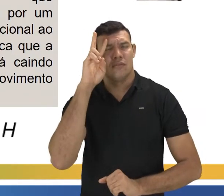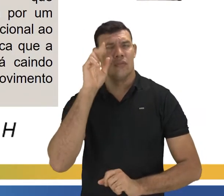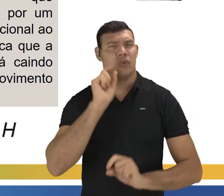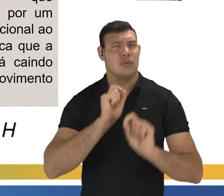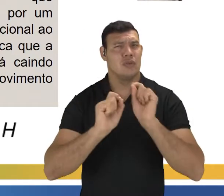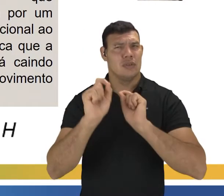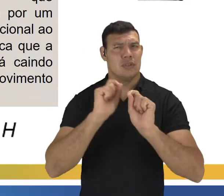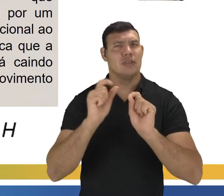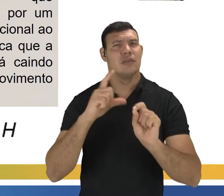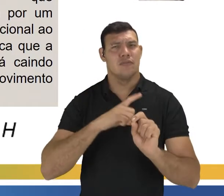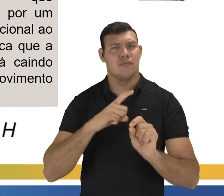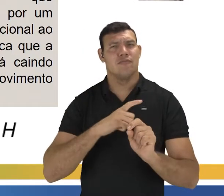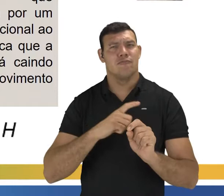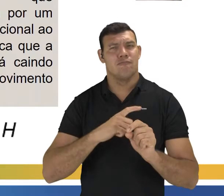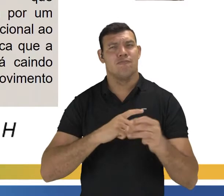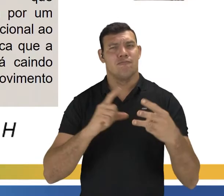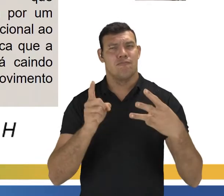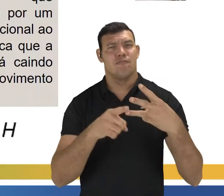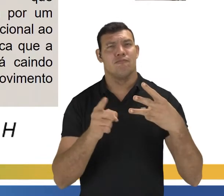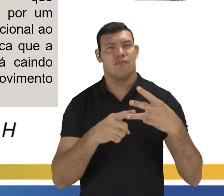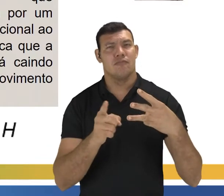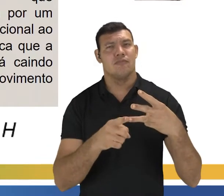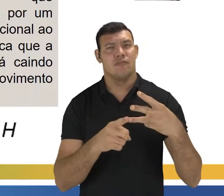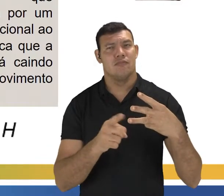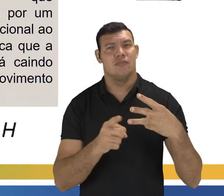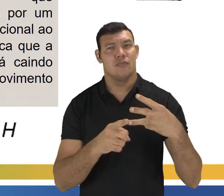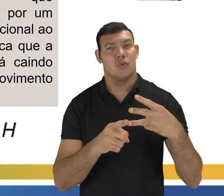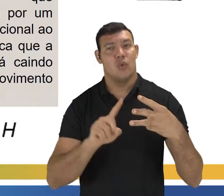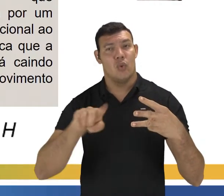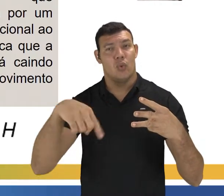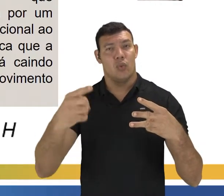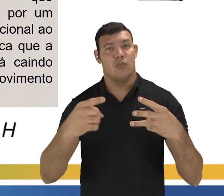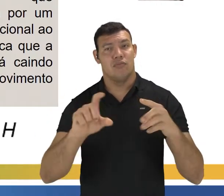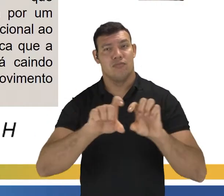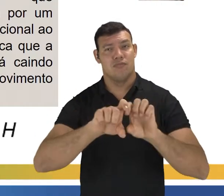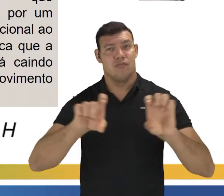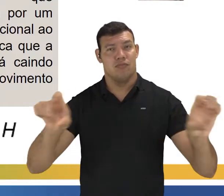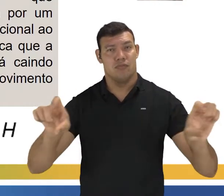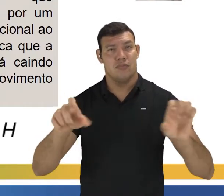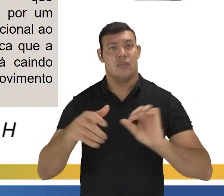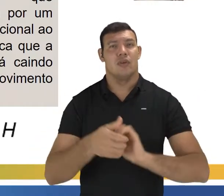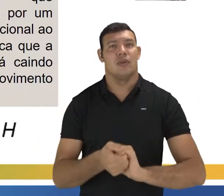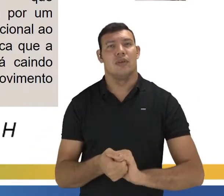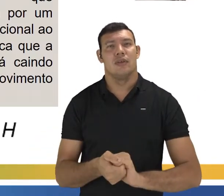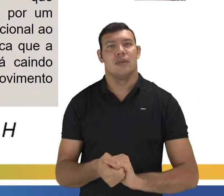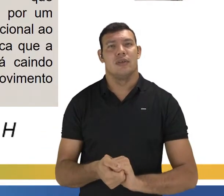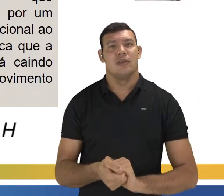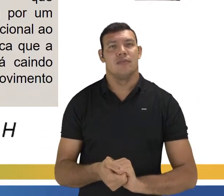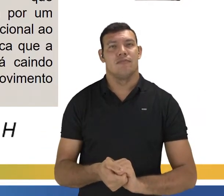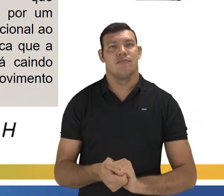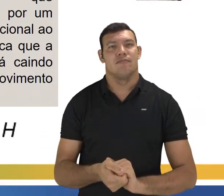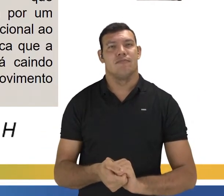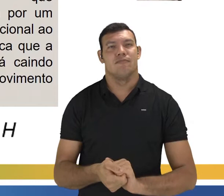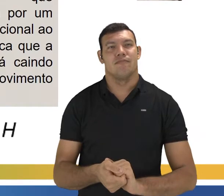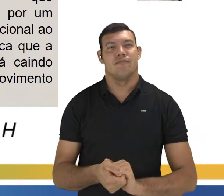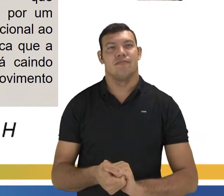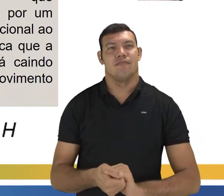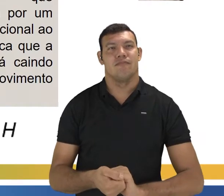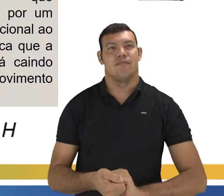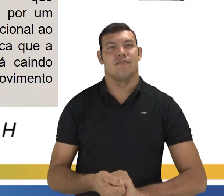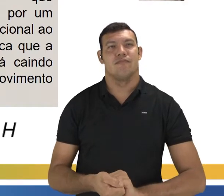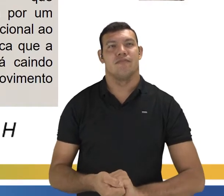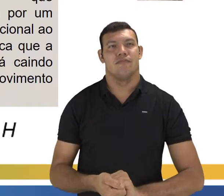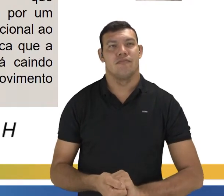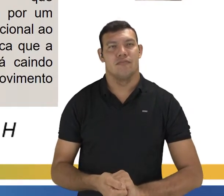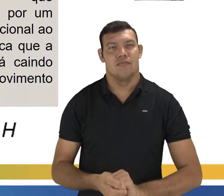tá lembrando que tá é uma terceira equação que é ver ao quadrado é igual 2 gh e essa equação